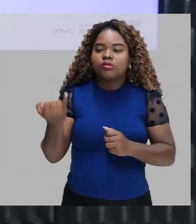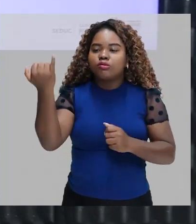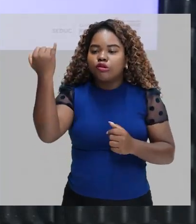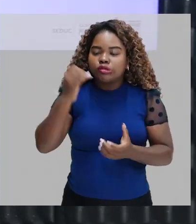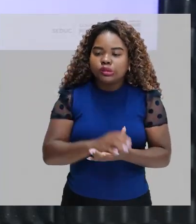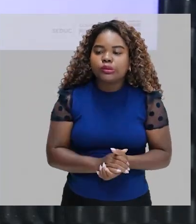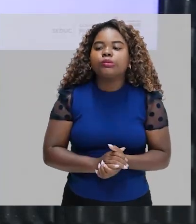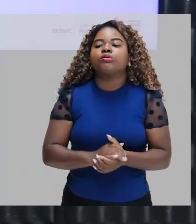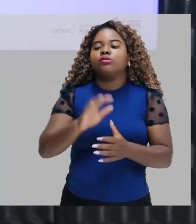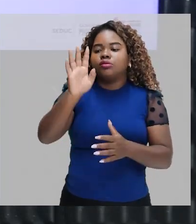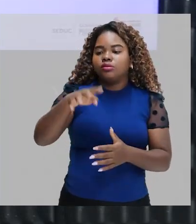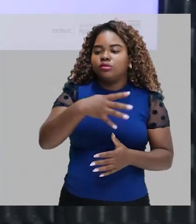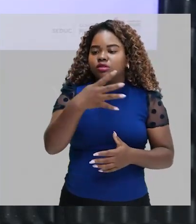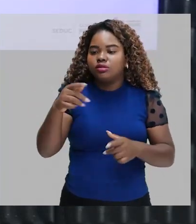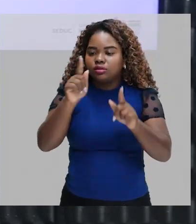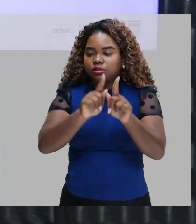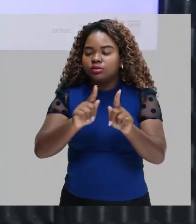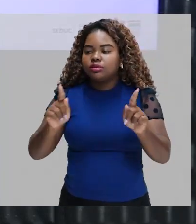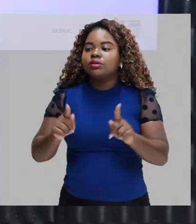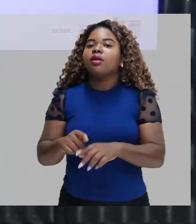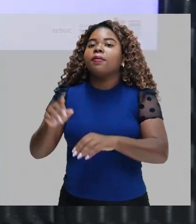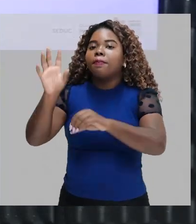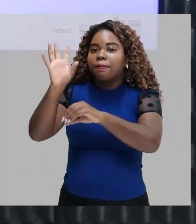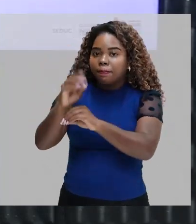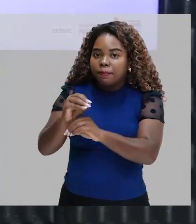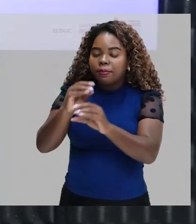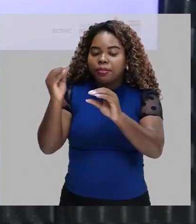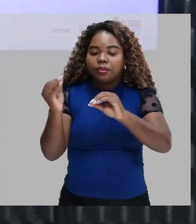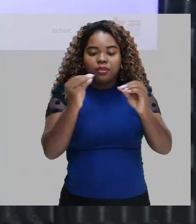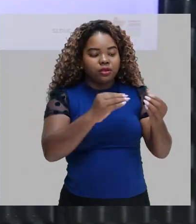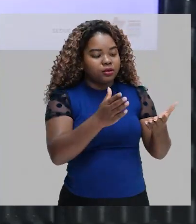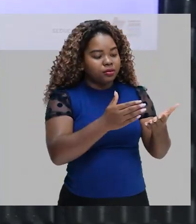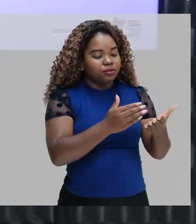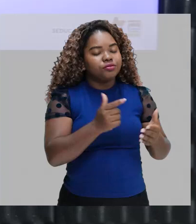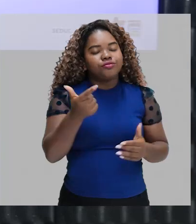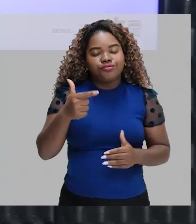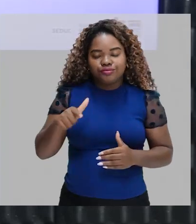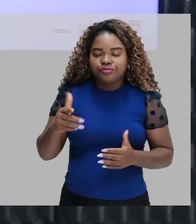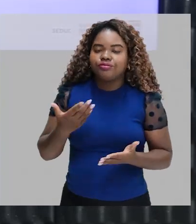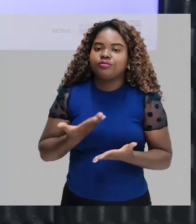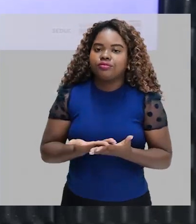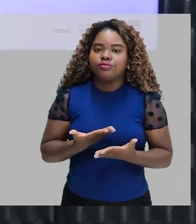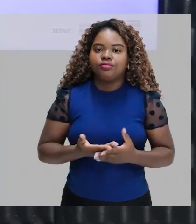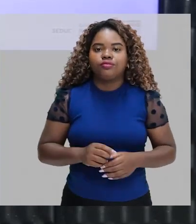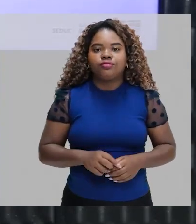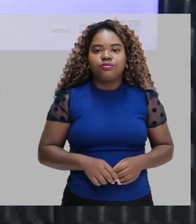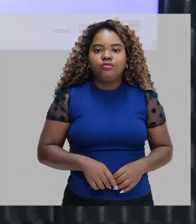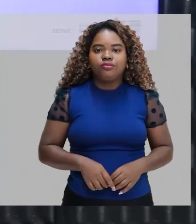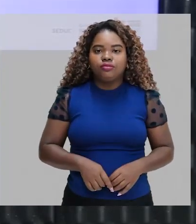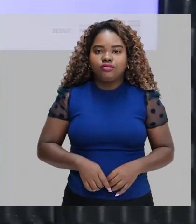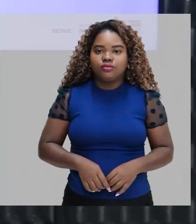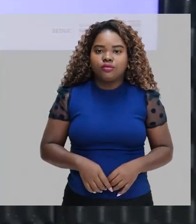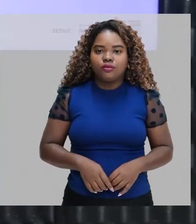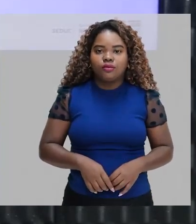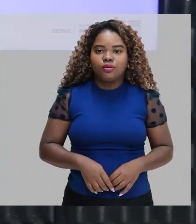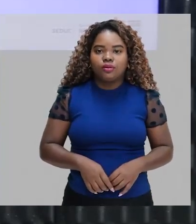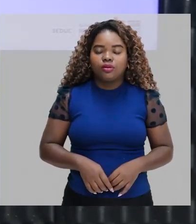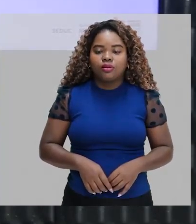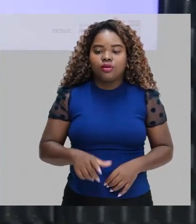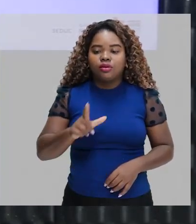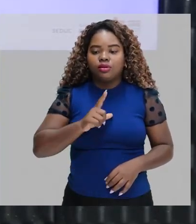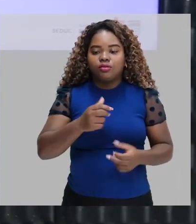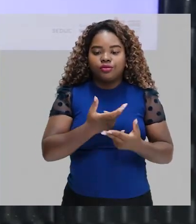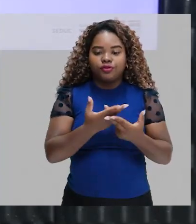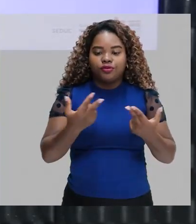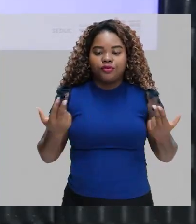tela, aí você vai passar essas informações para o seu caderno e desenvolver os seus estudos. Show de bola, turminha? Bom, estamos em